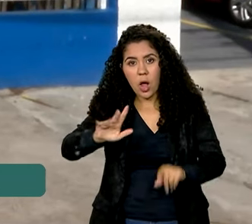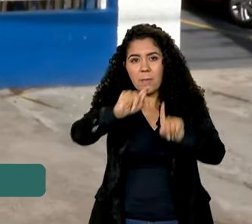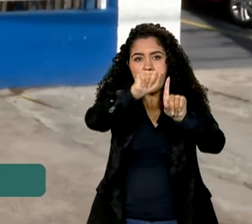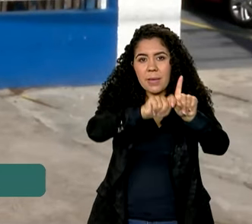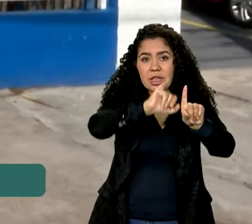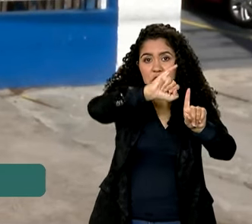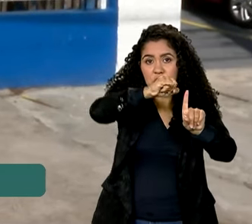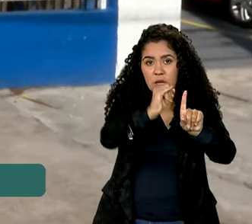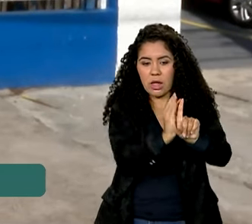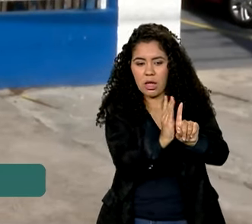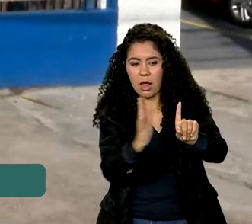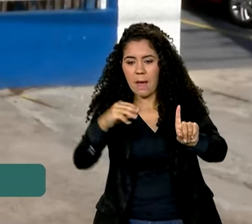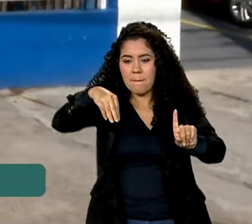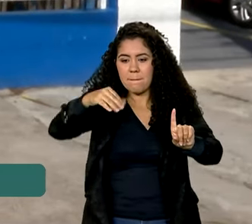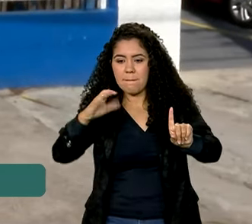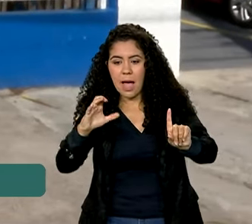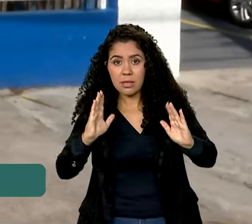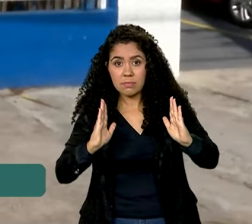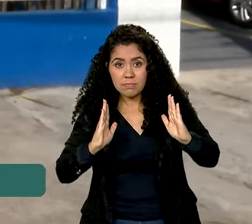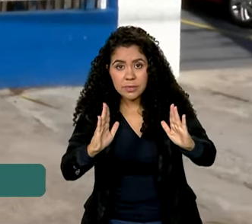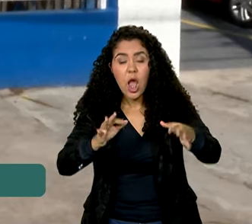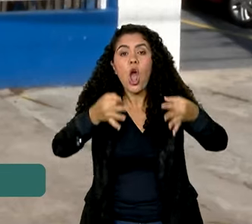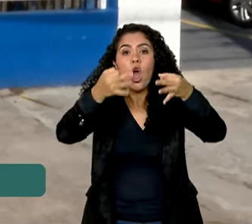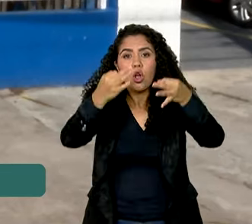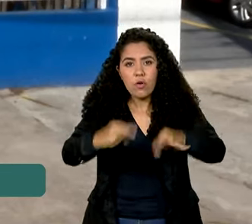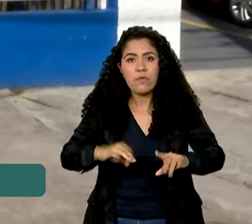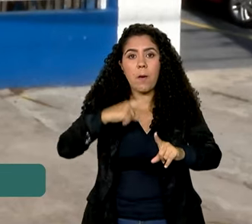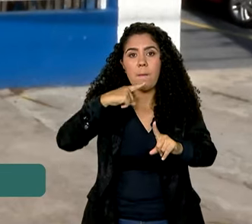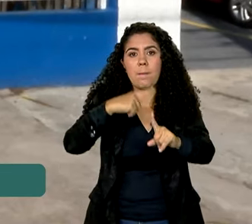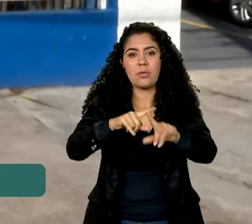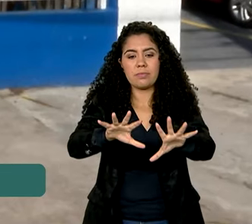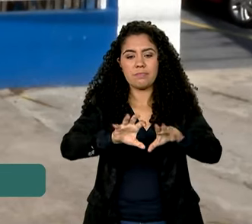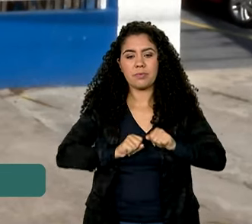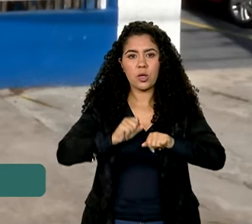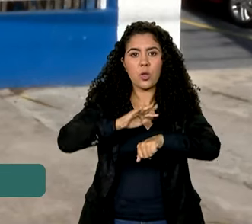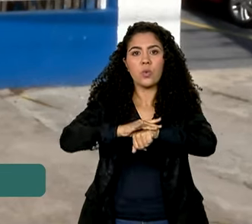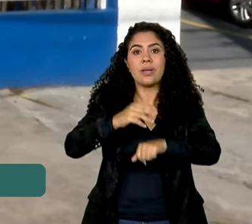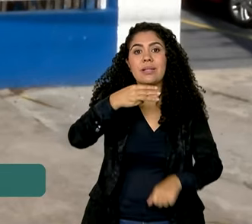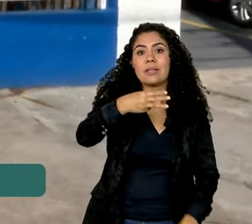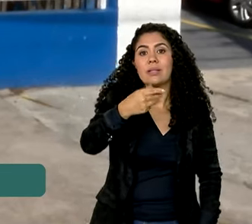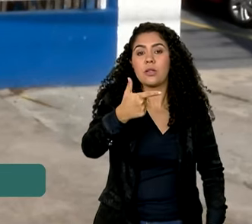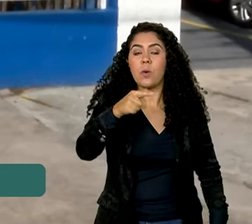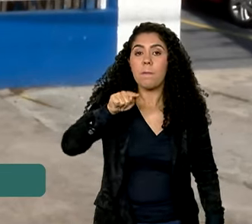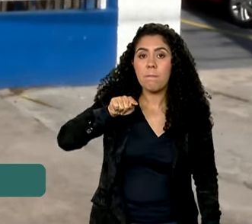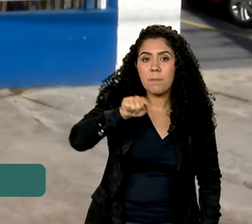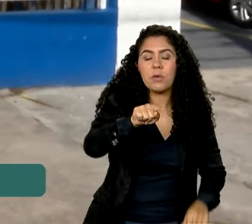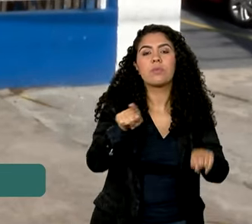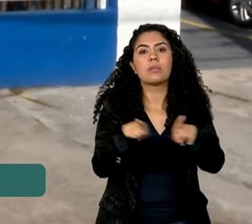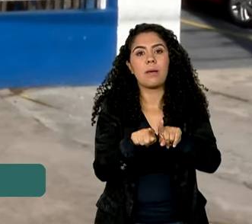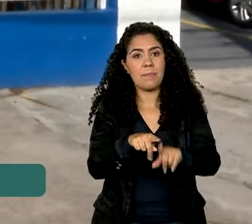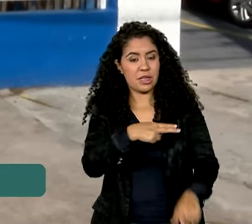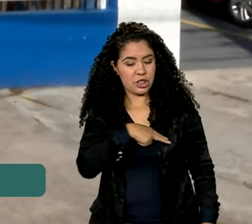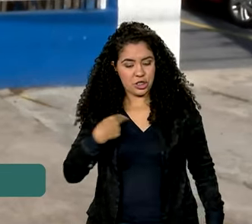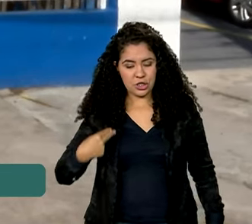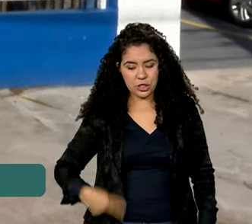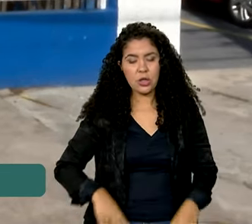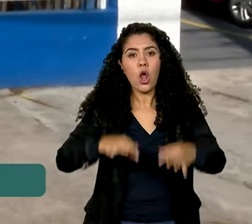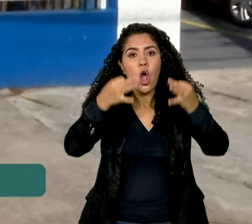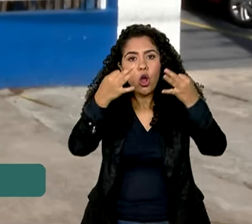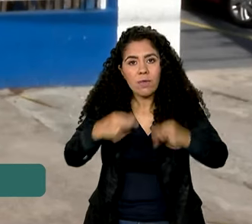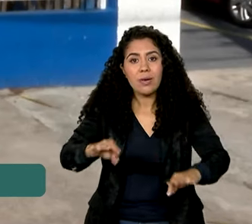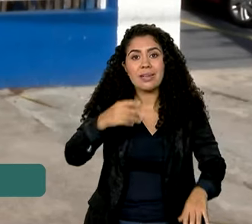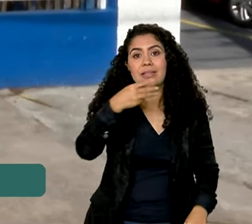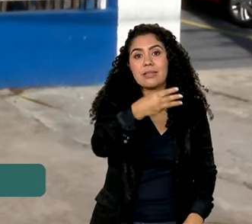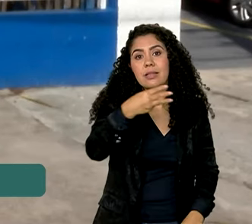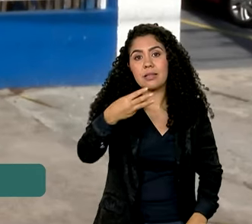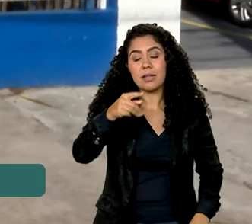março deste ano, foram confirmados 32 mil casos da doença. Na China, também, 32 mil